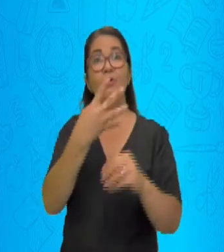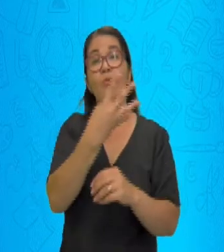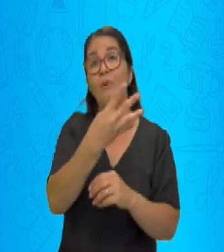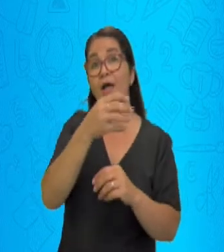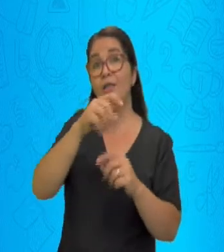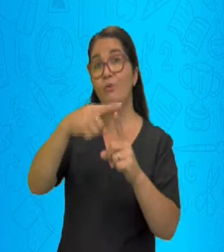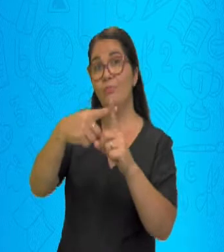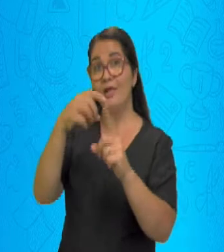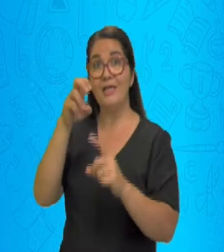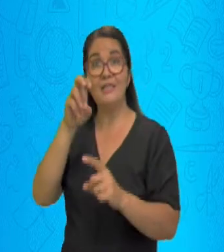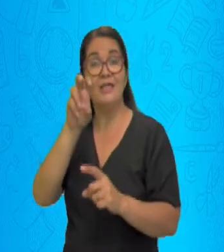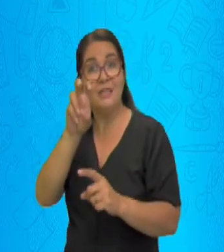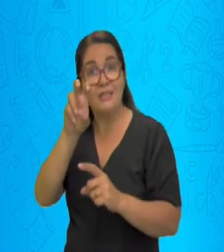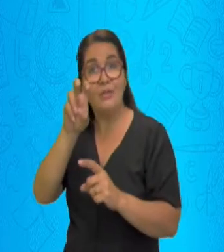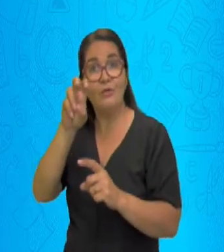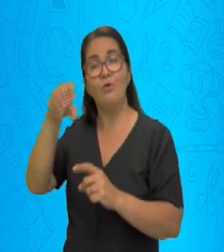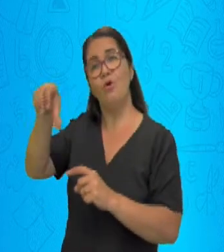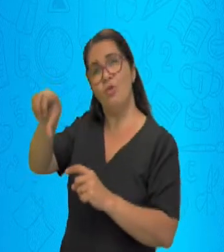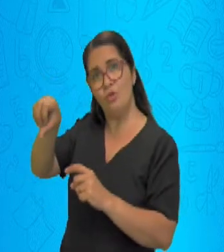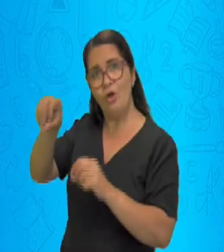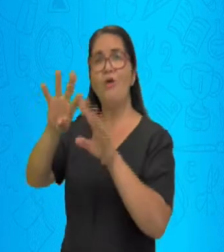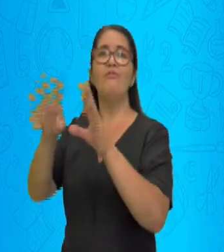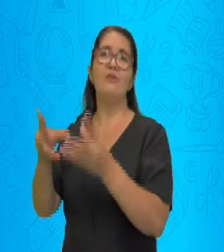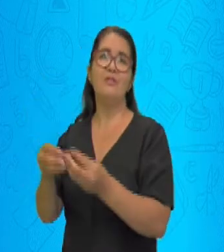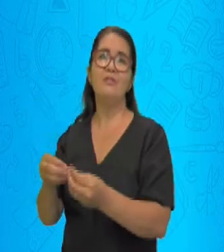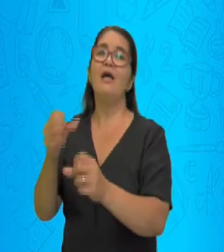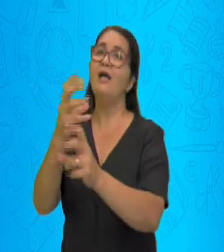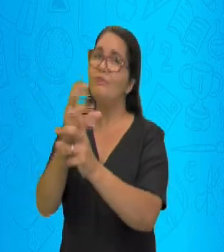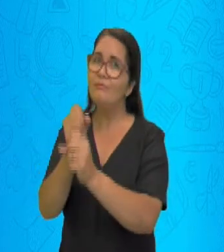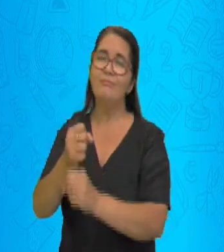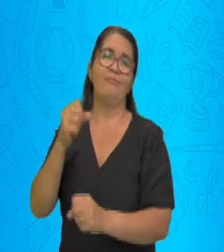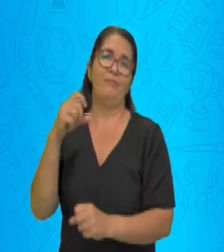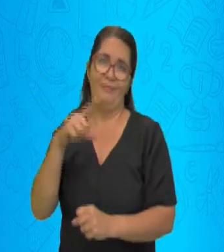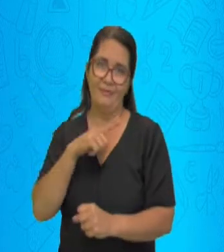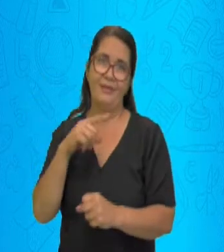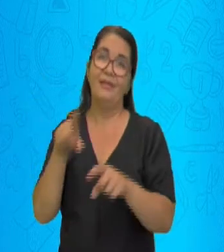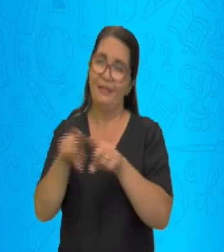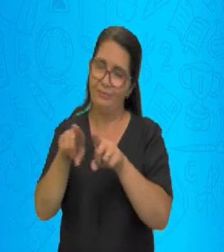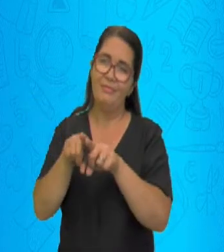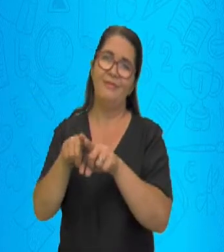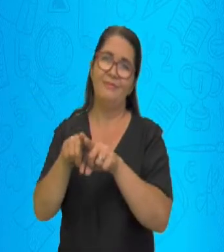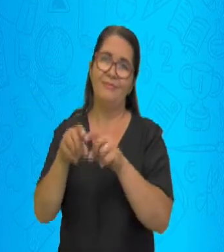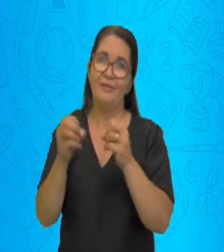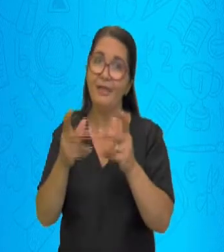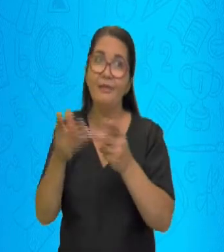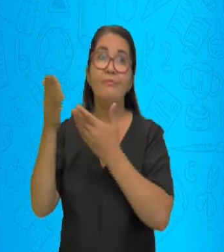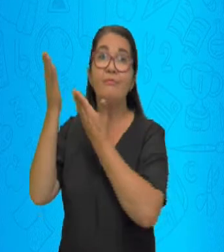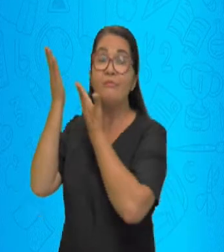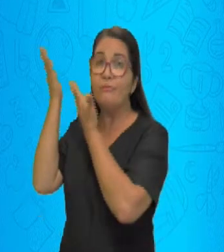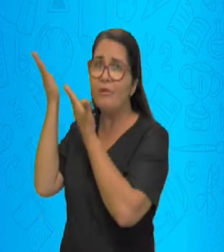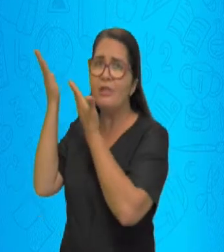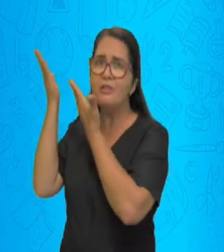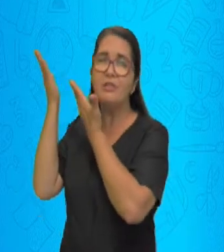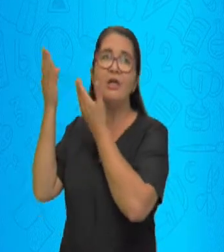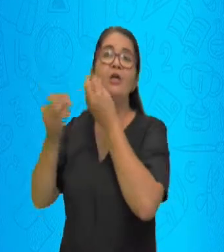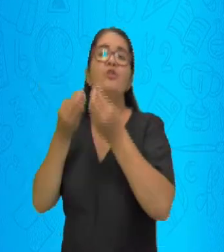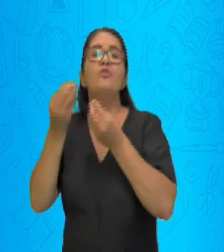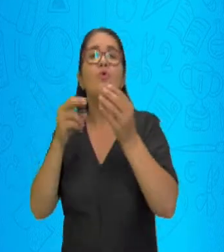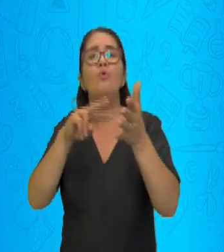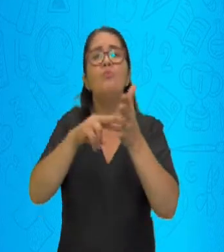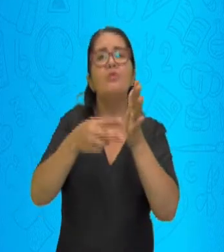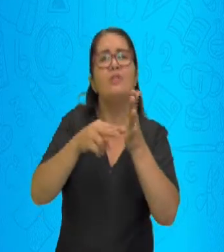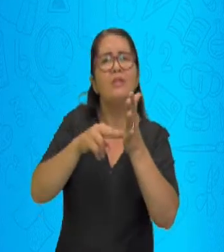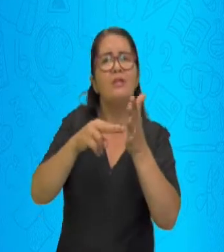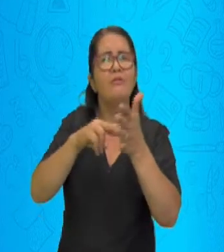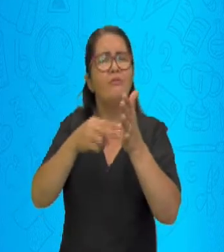comutatividade. A próxima propriedade é de associação. Vamos olhar o significado. As parcelas